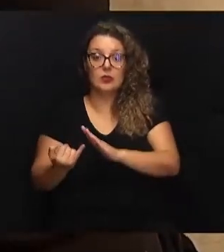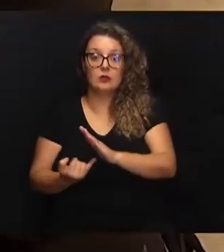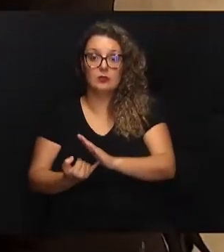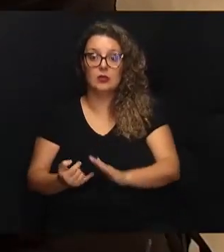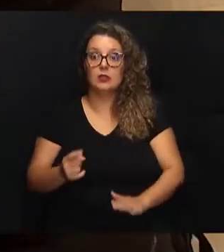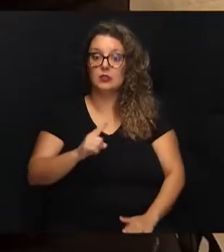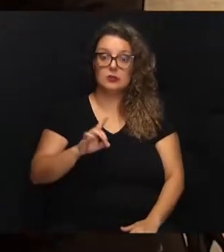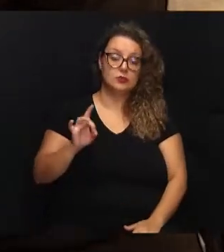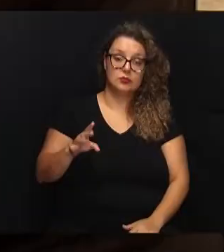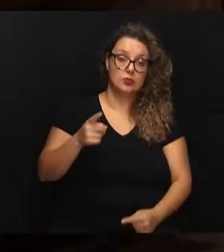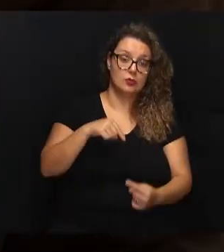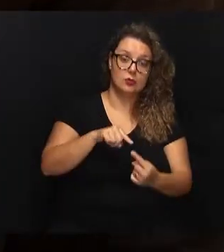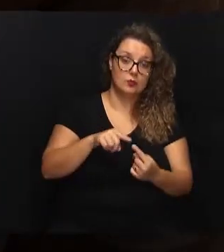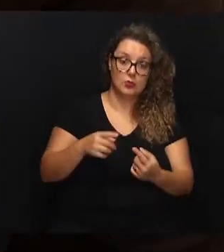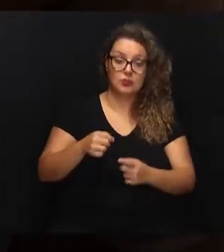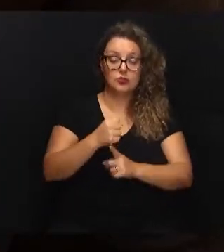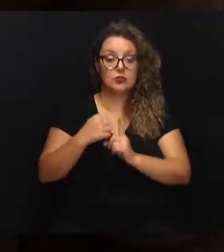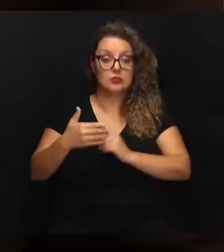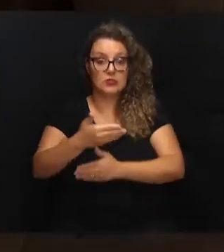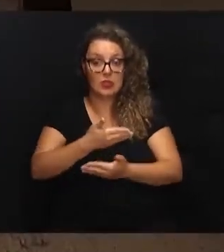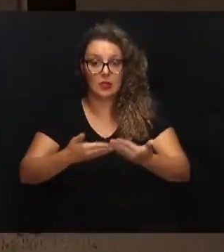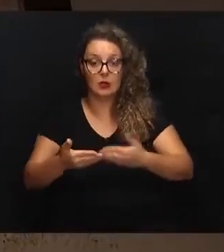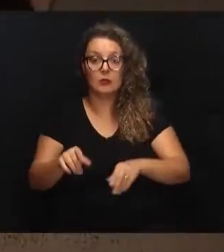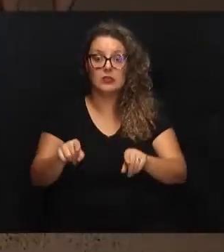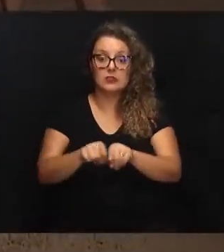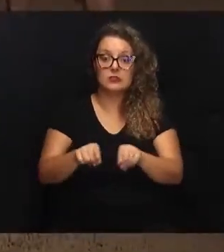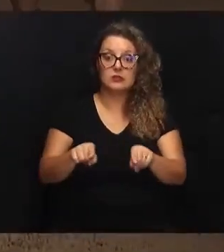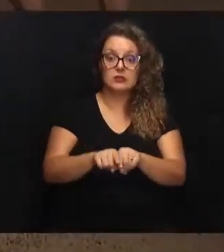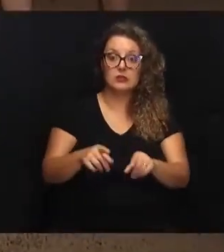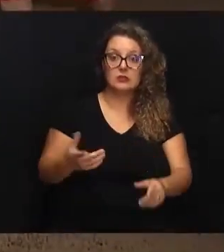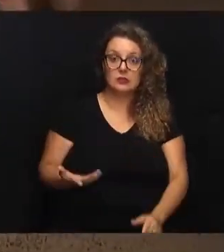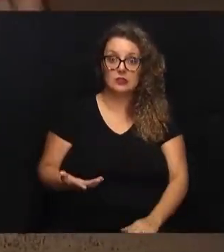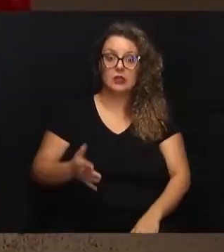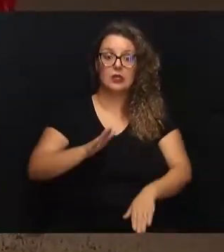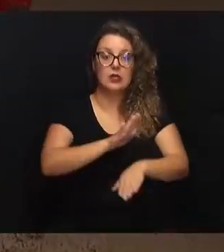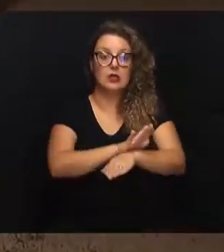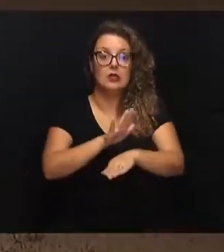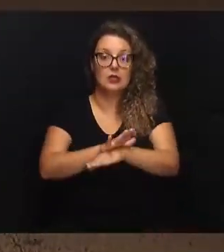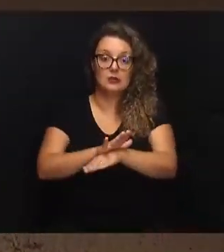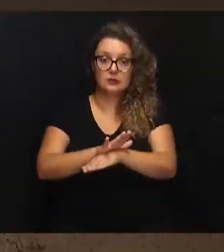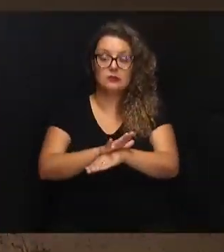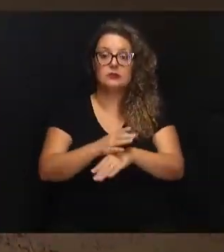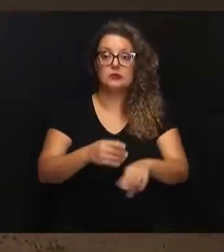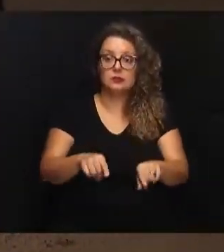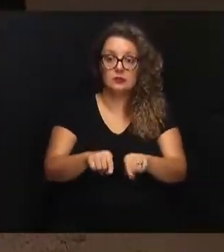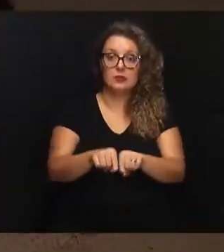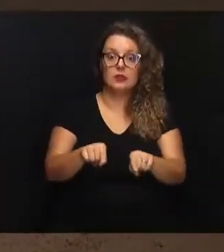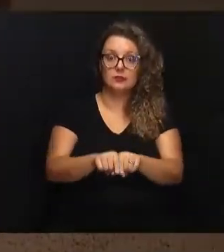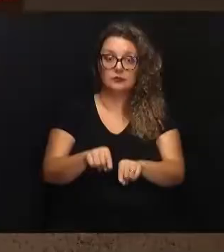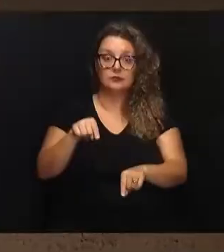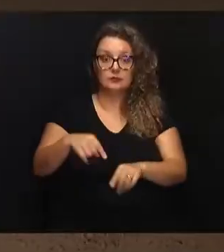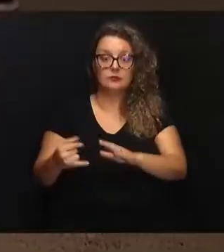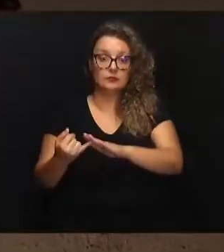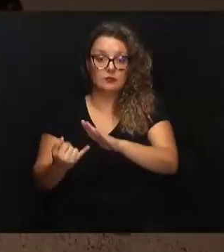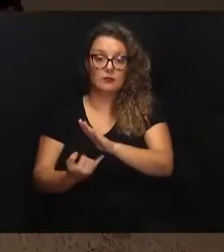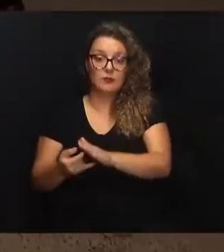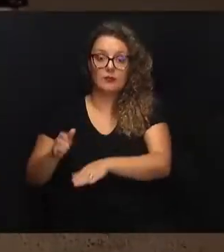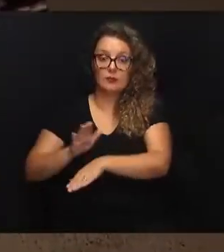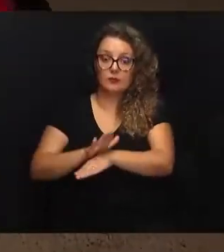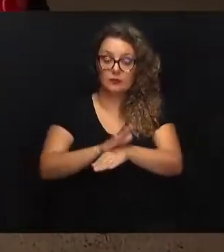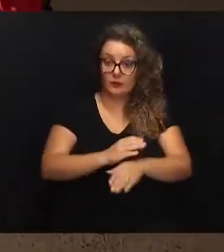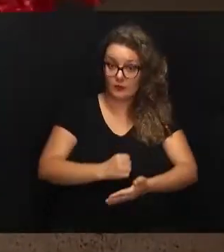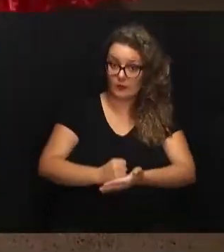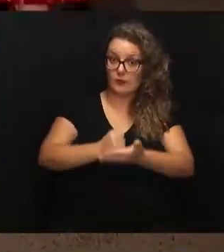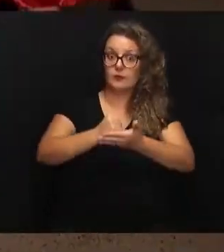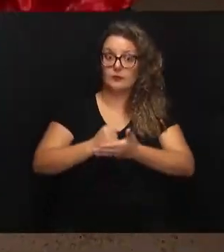só finalidades sociais, mas também assistenciais. Essa entidade ela ajudava a socorrer as